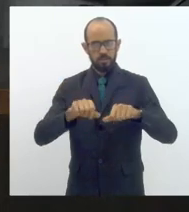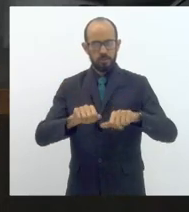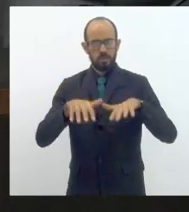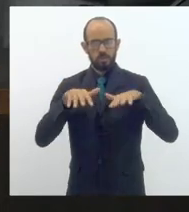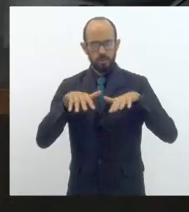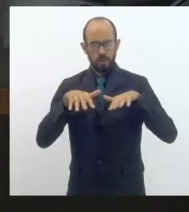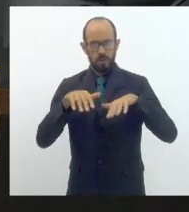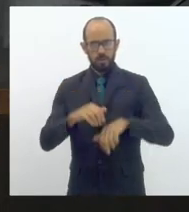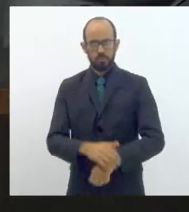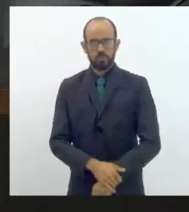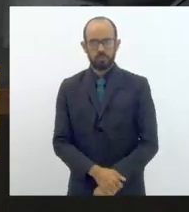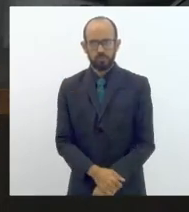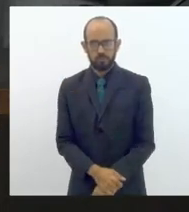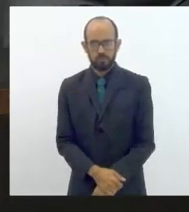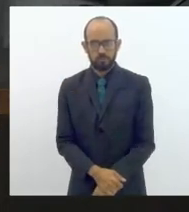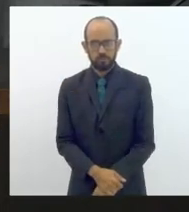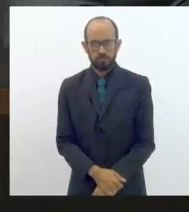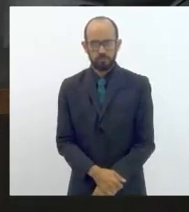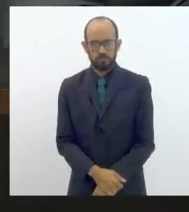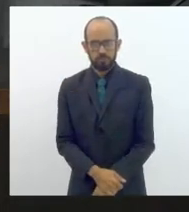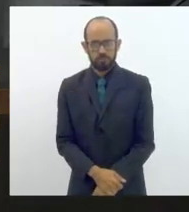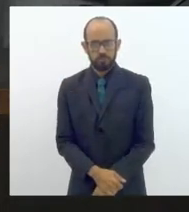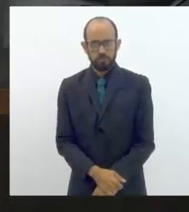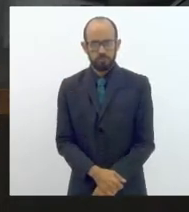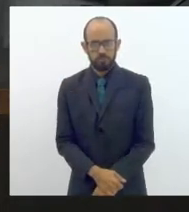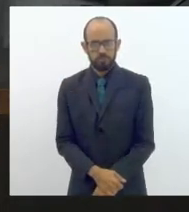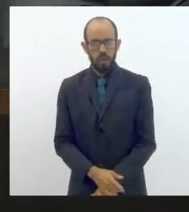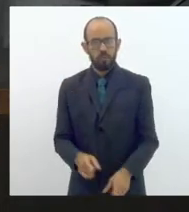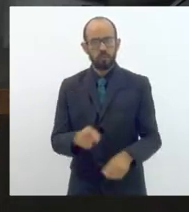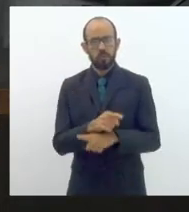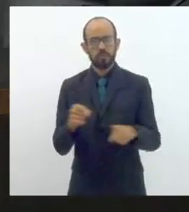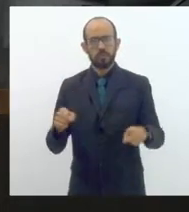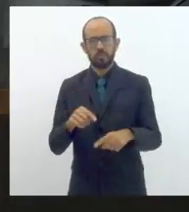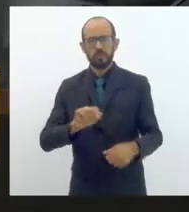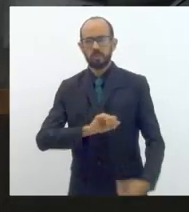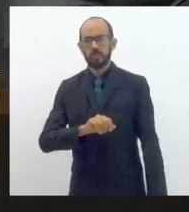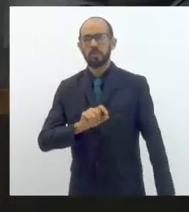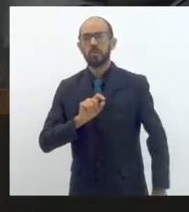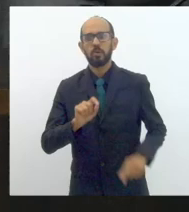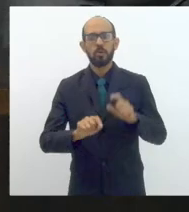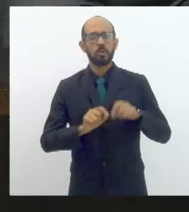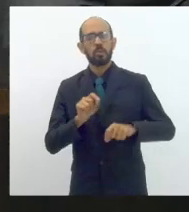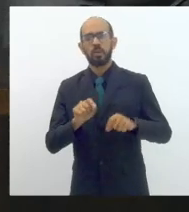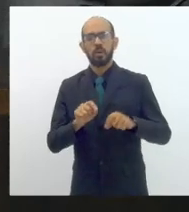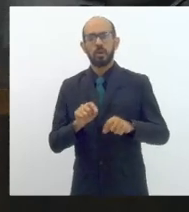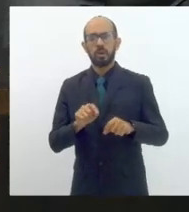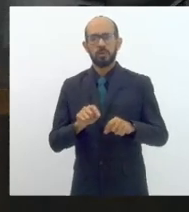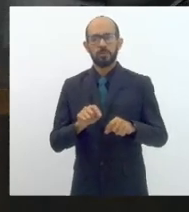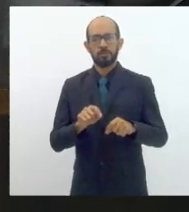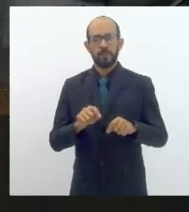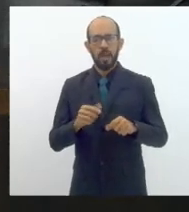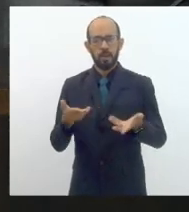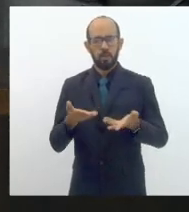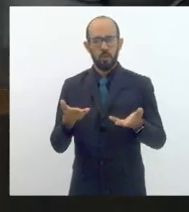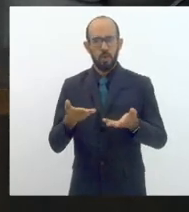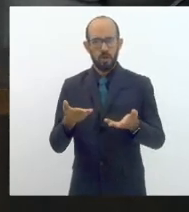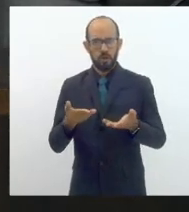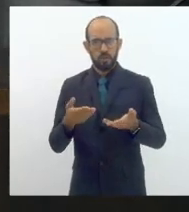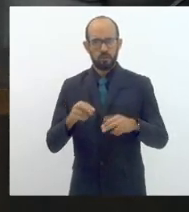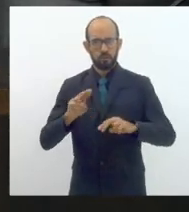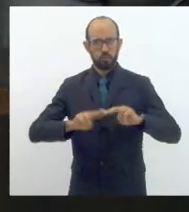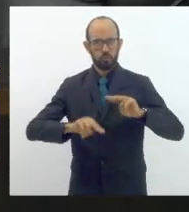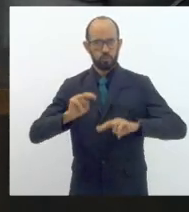que é muito didático e vocês vão ter... E nesses últimos dias agora, de